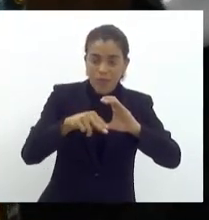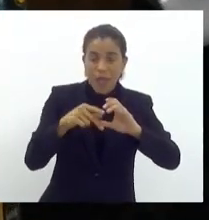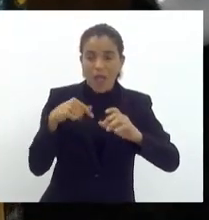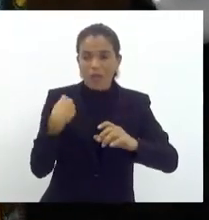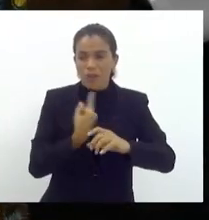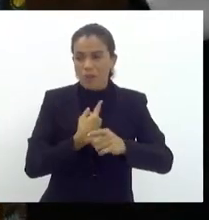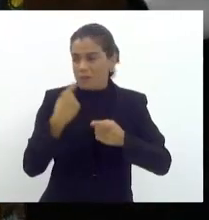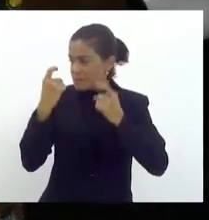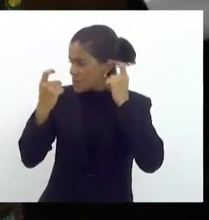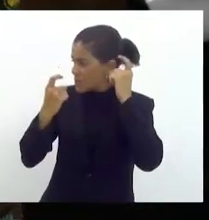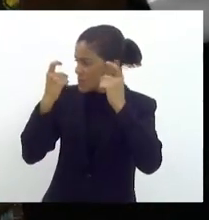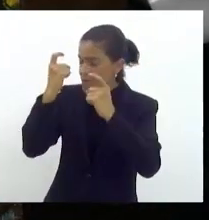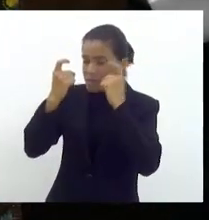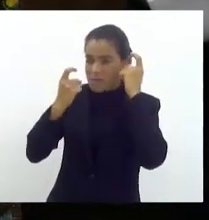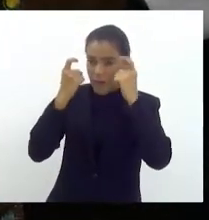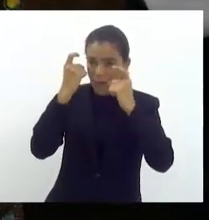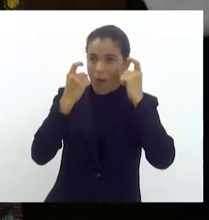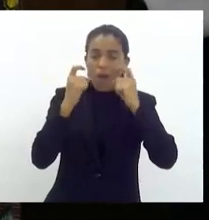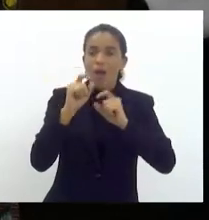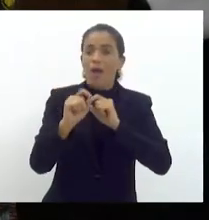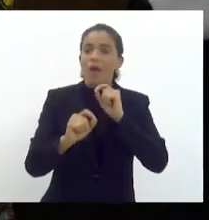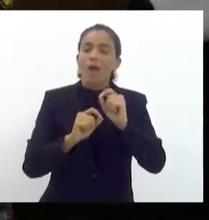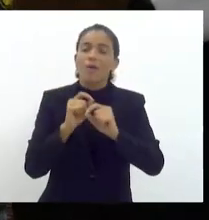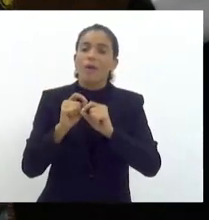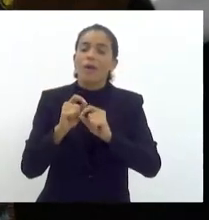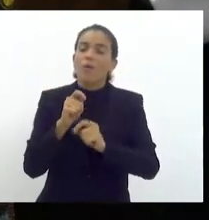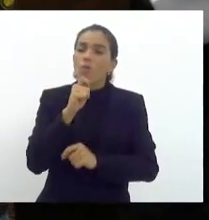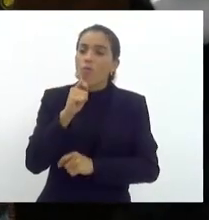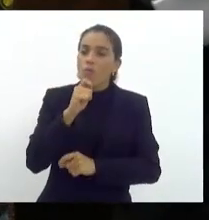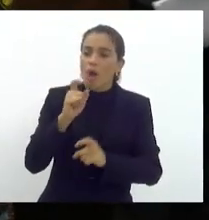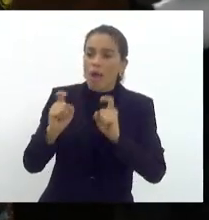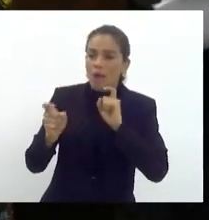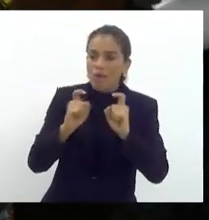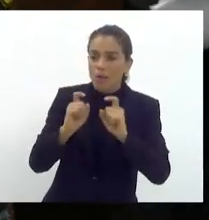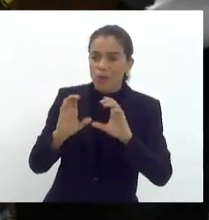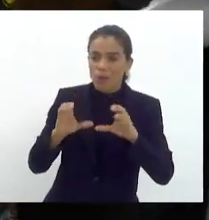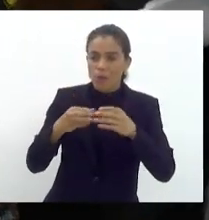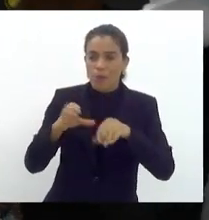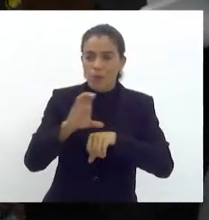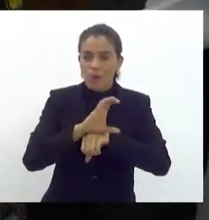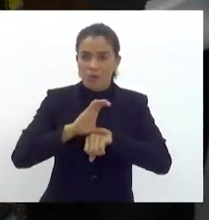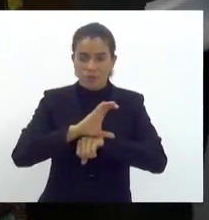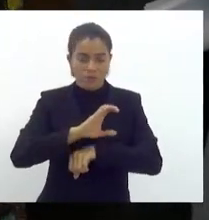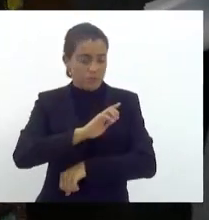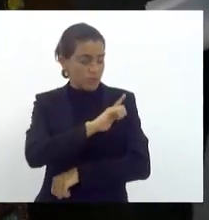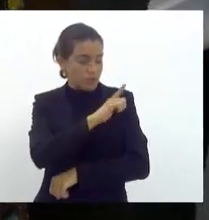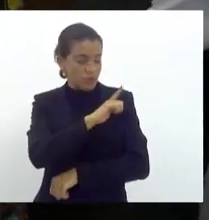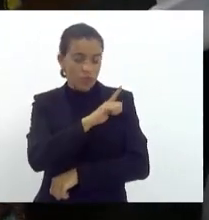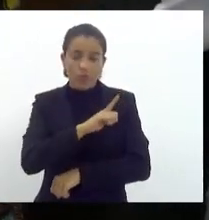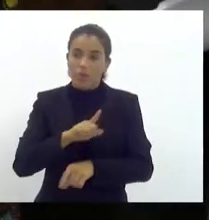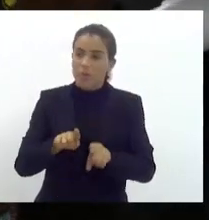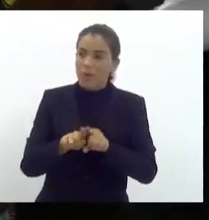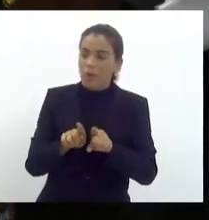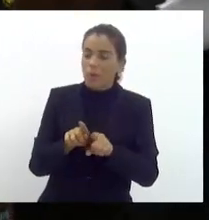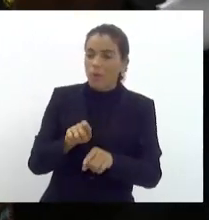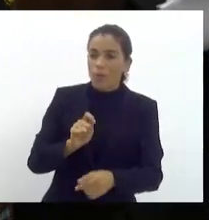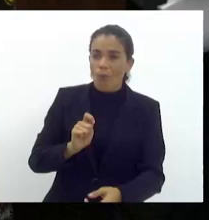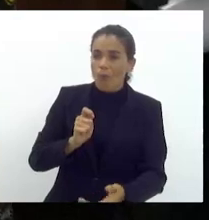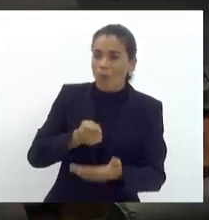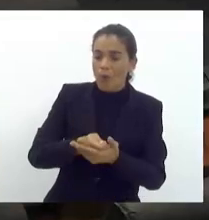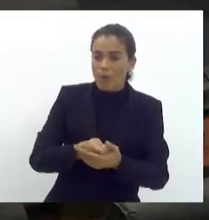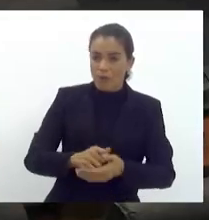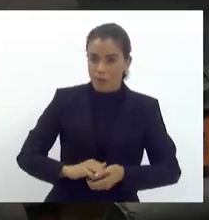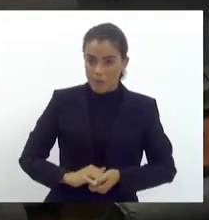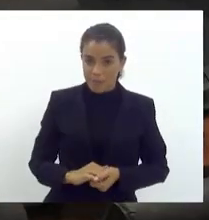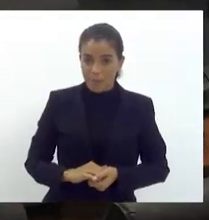é exatamente a não reunião do conselho gestor com a não obrigatoriedade eu queria pedir para o